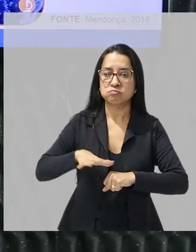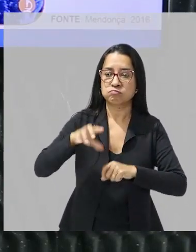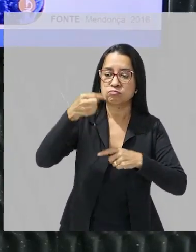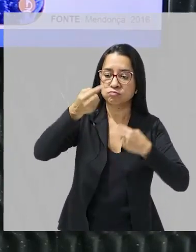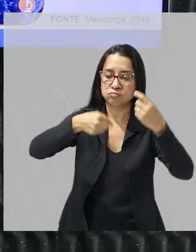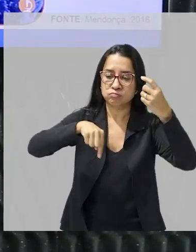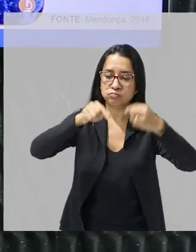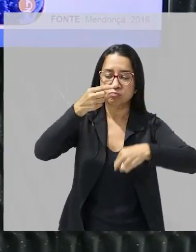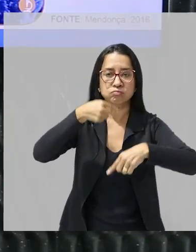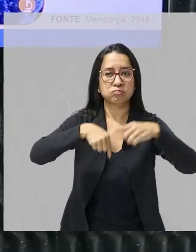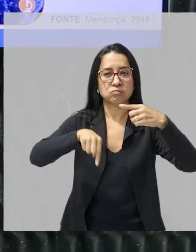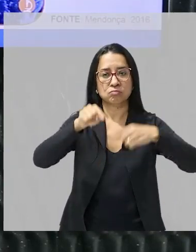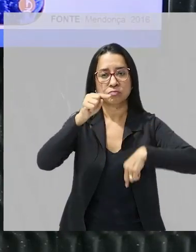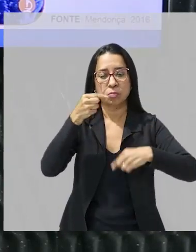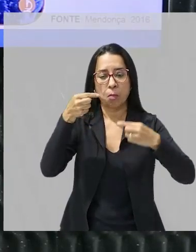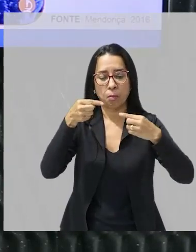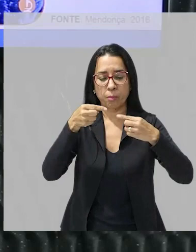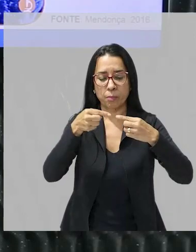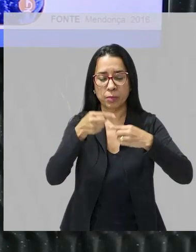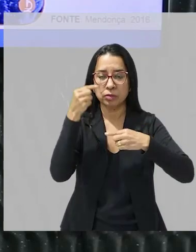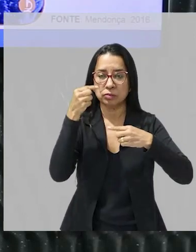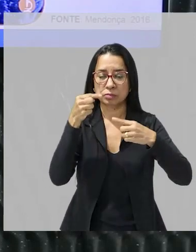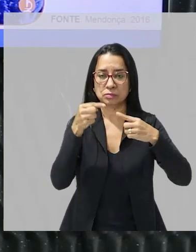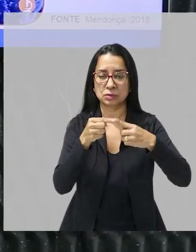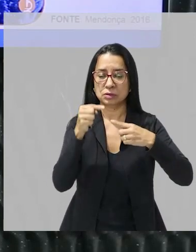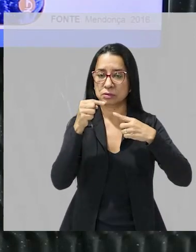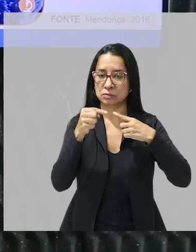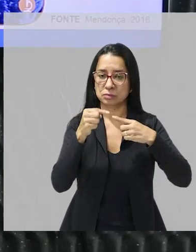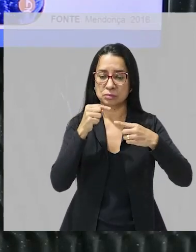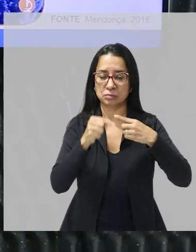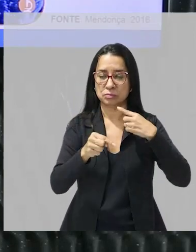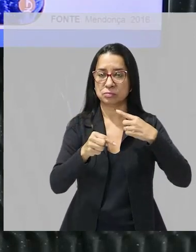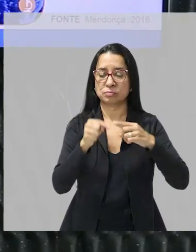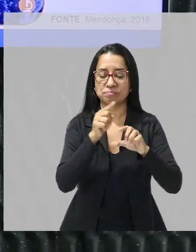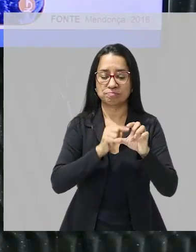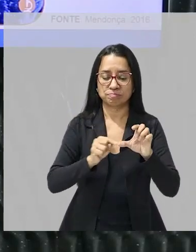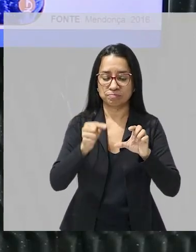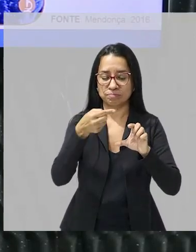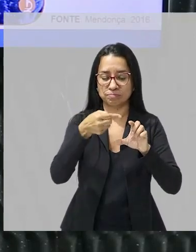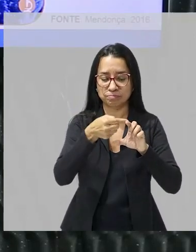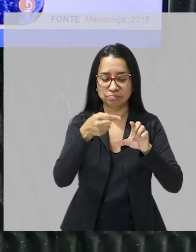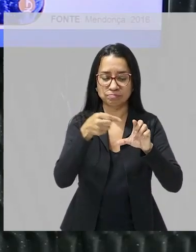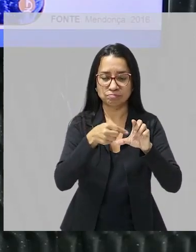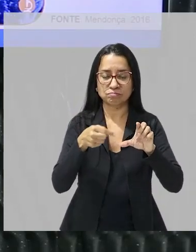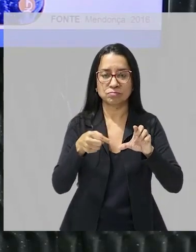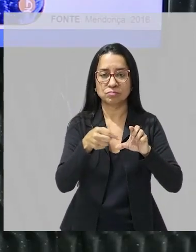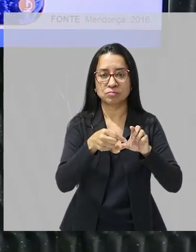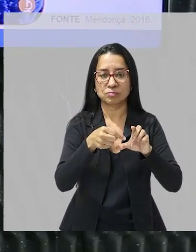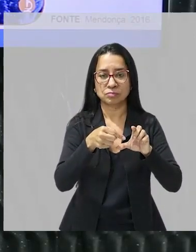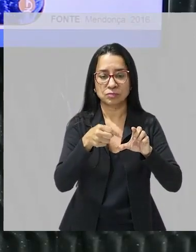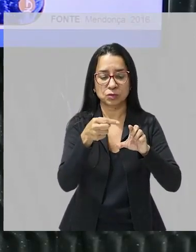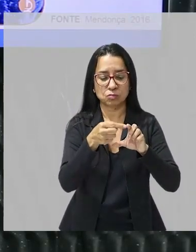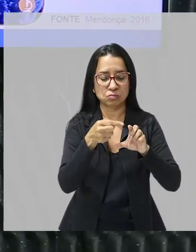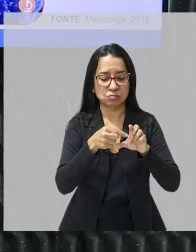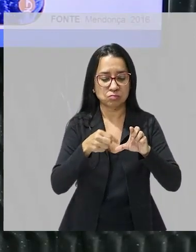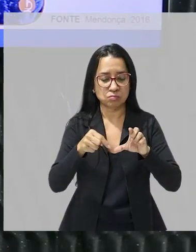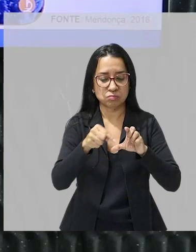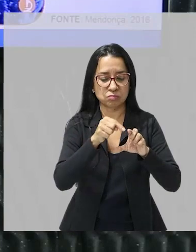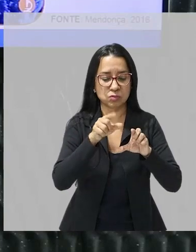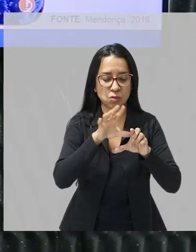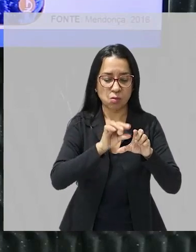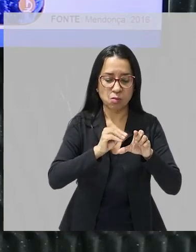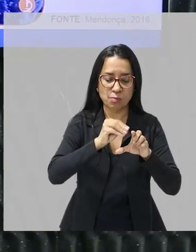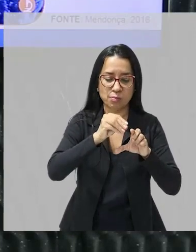partículas, ele bate contra as paredes da traqueia e as partículas elas se grudam com o muco